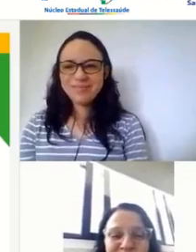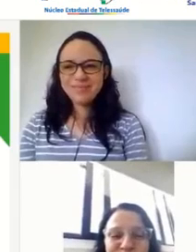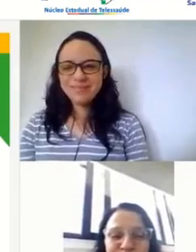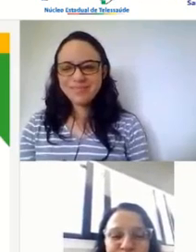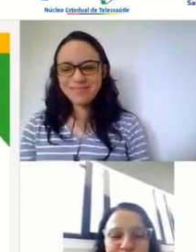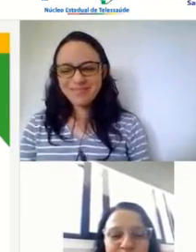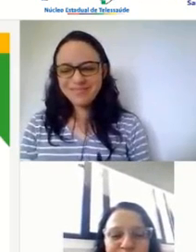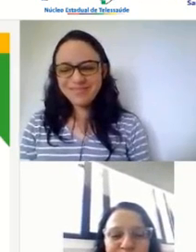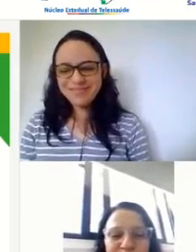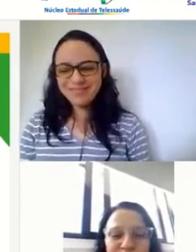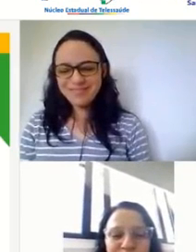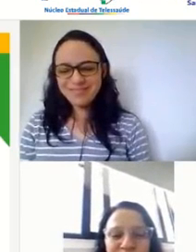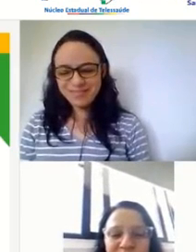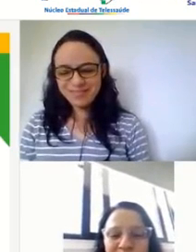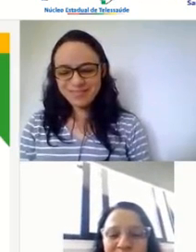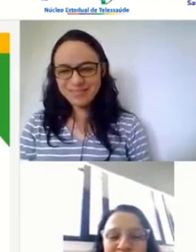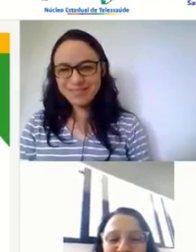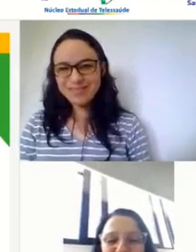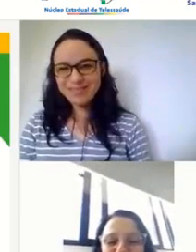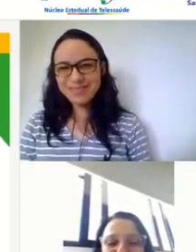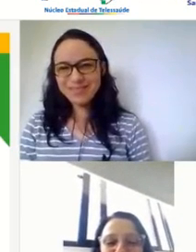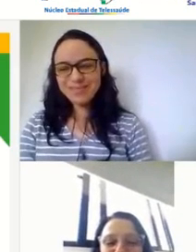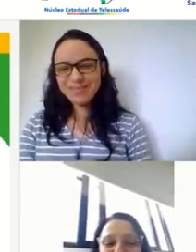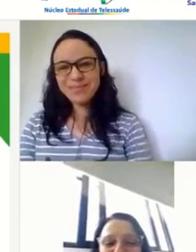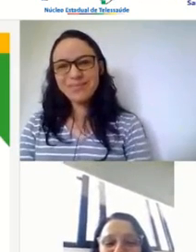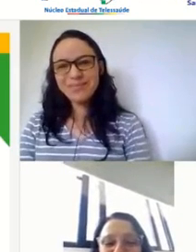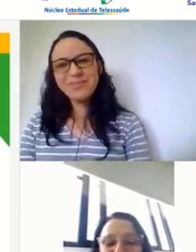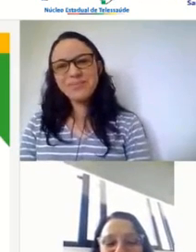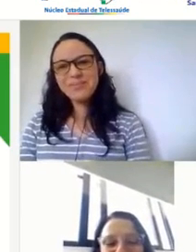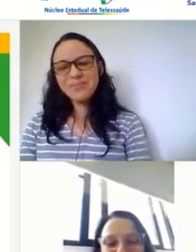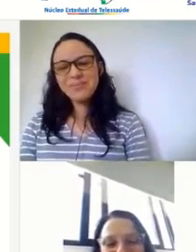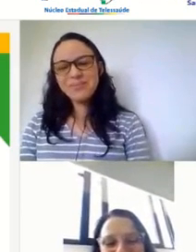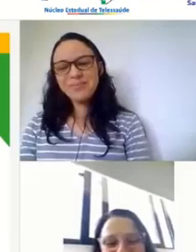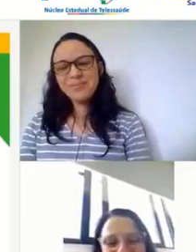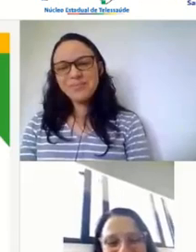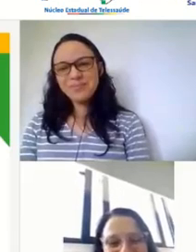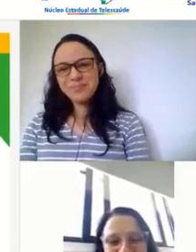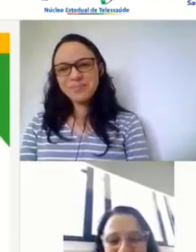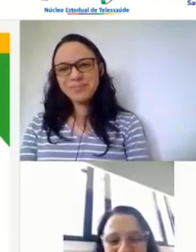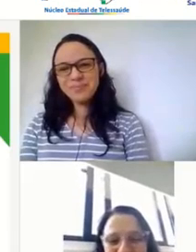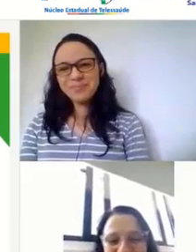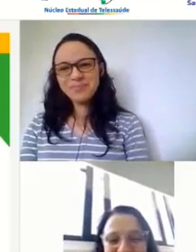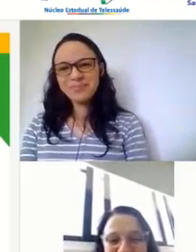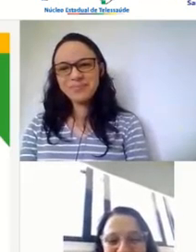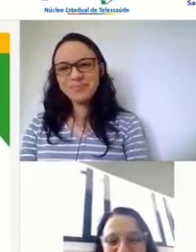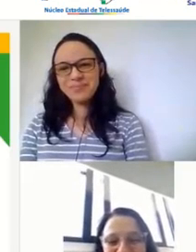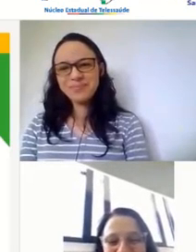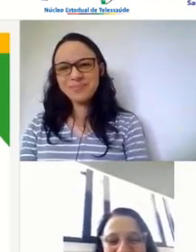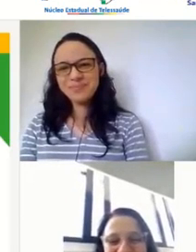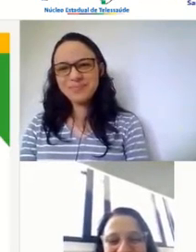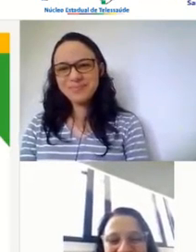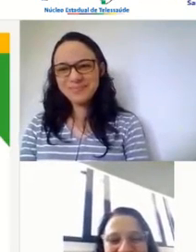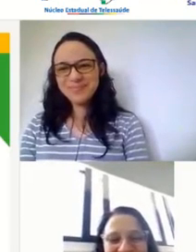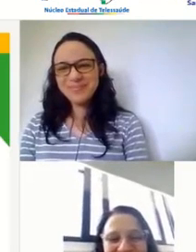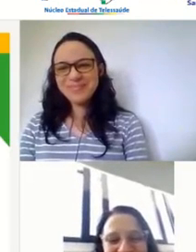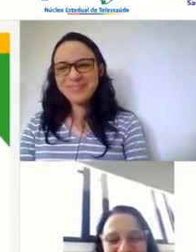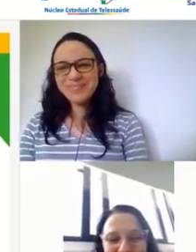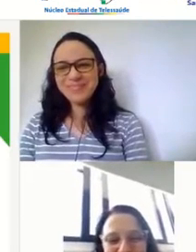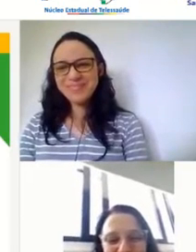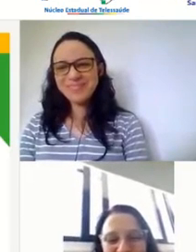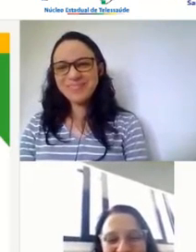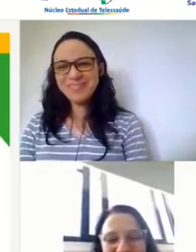famosa talita tão bom a gente se falou tanto né não sabe que eu tinha essa oportunidade